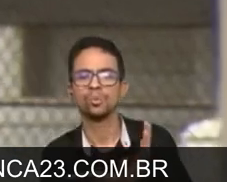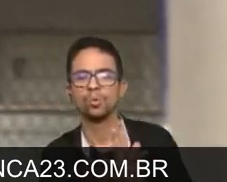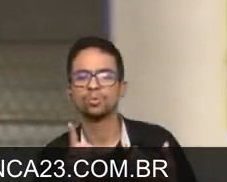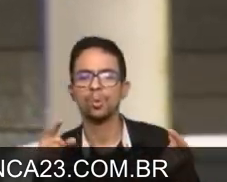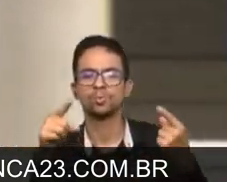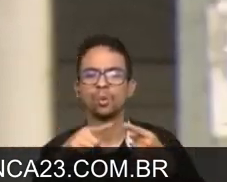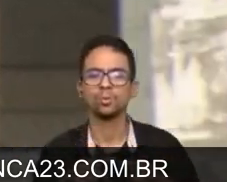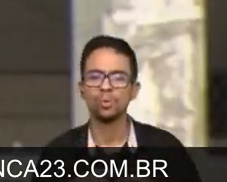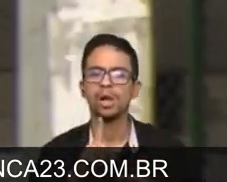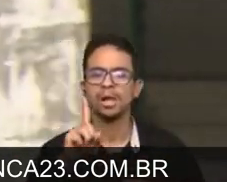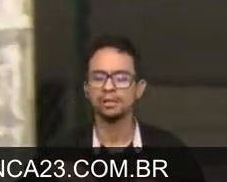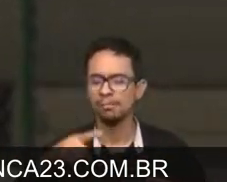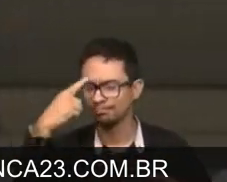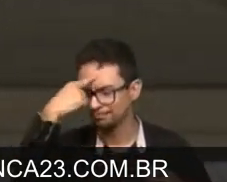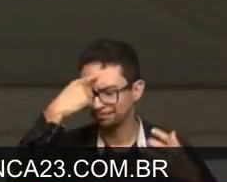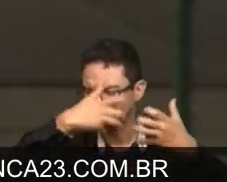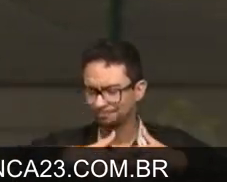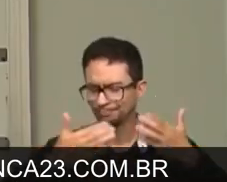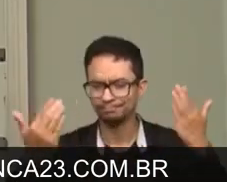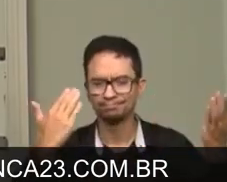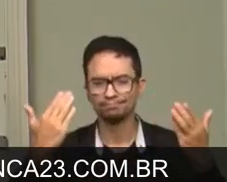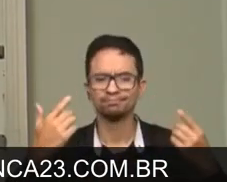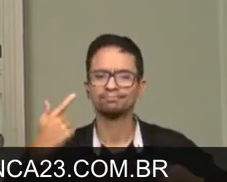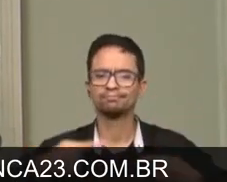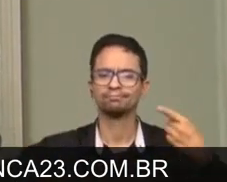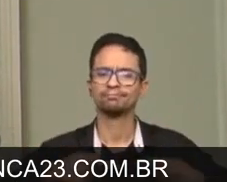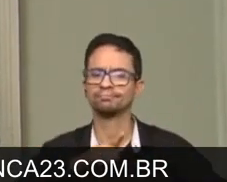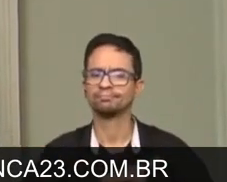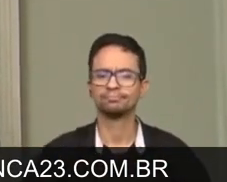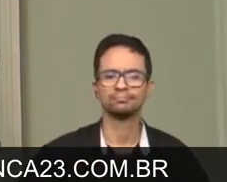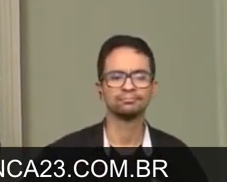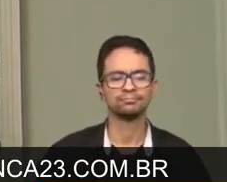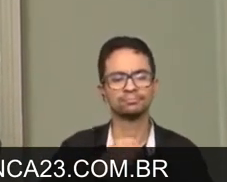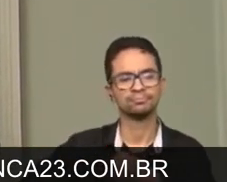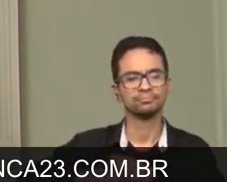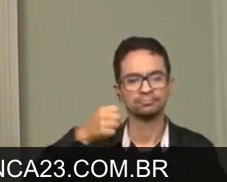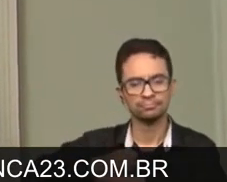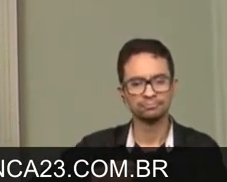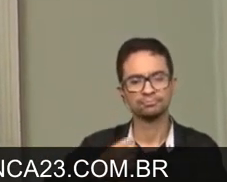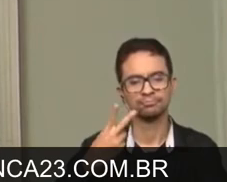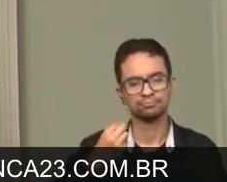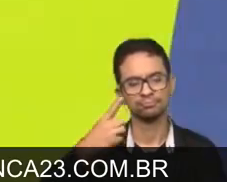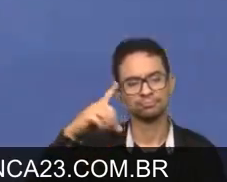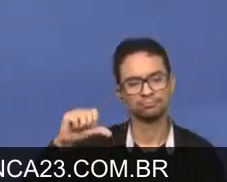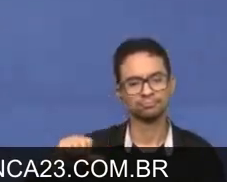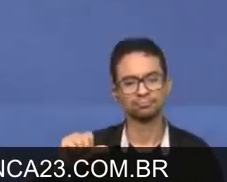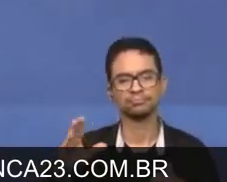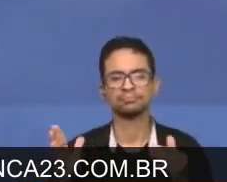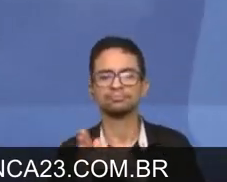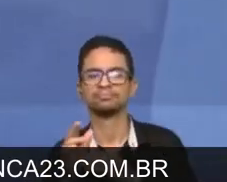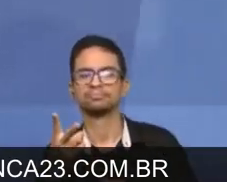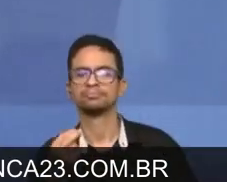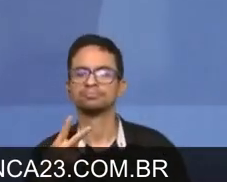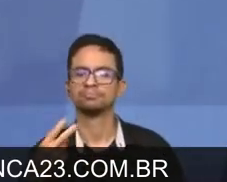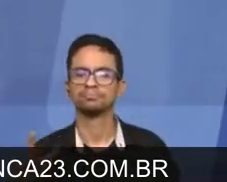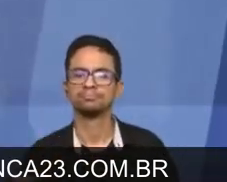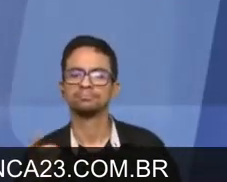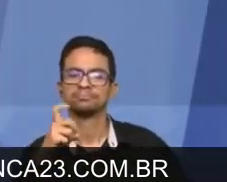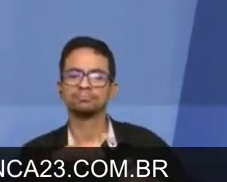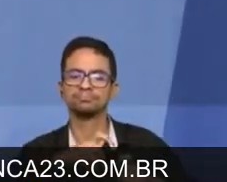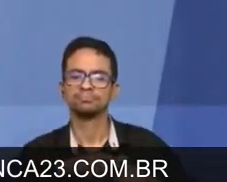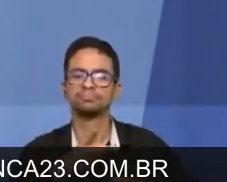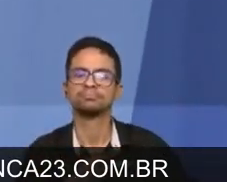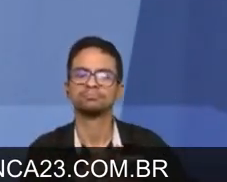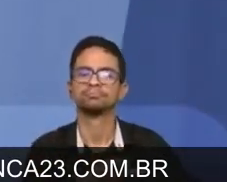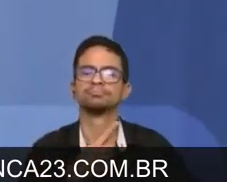relacionados à saúde mental na rede pública entre 2019 e 2023. A busca por ajuda médica por causa